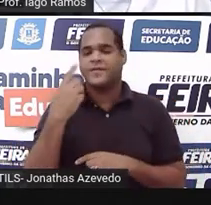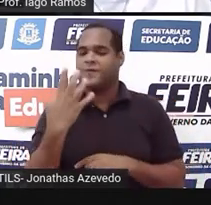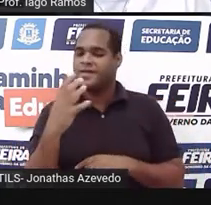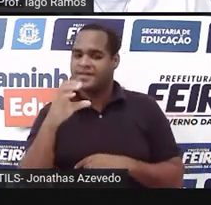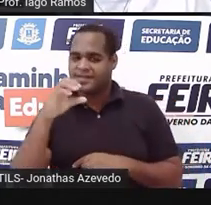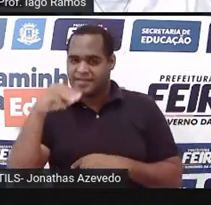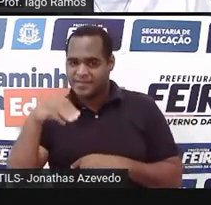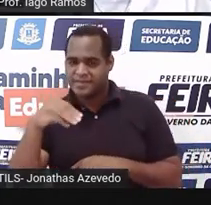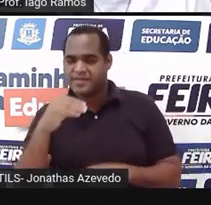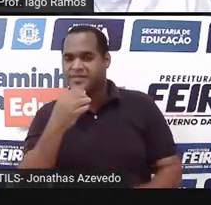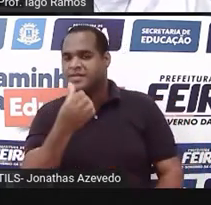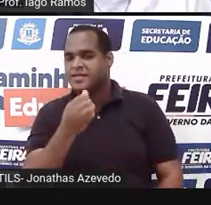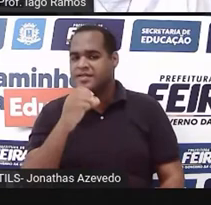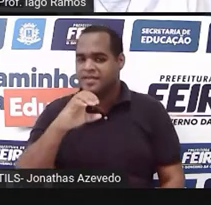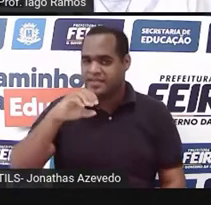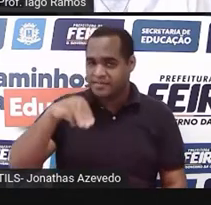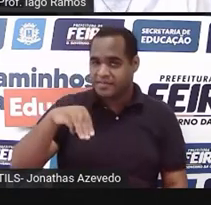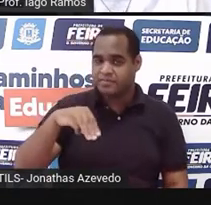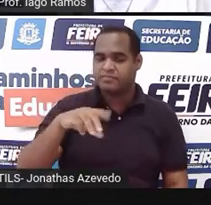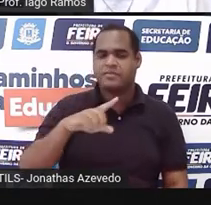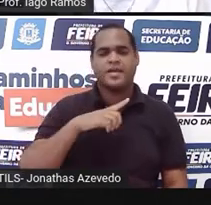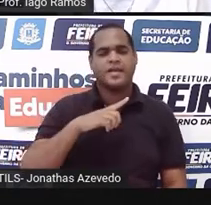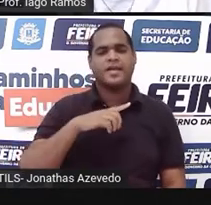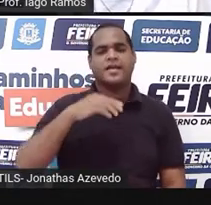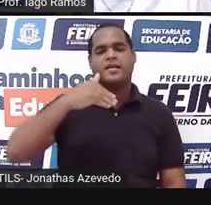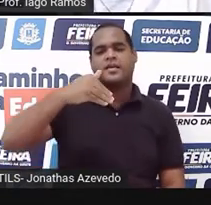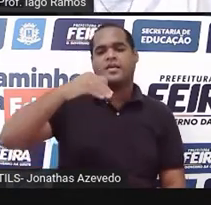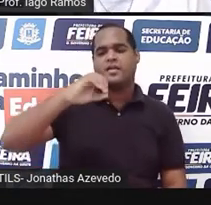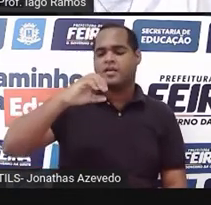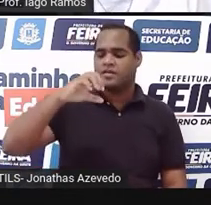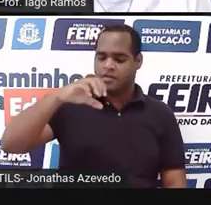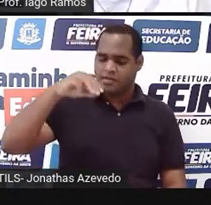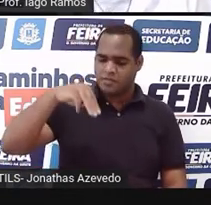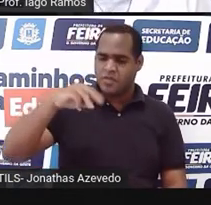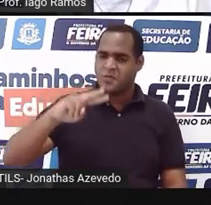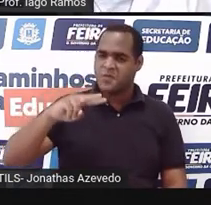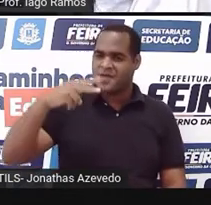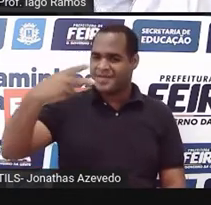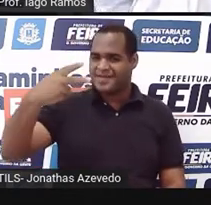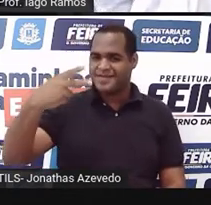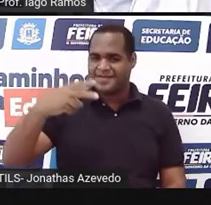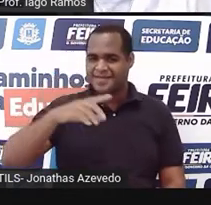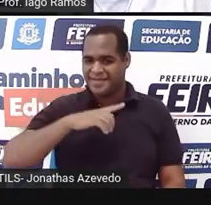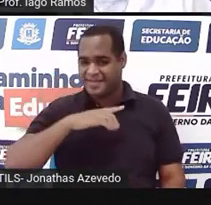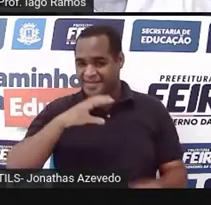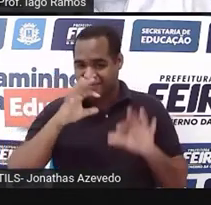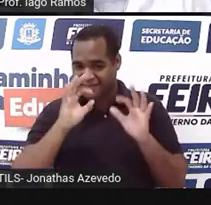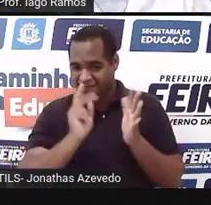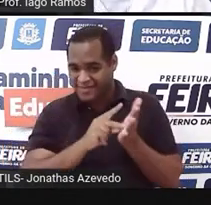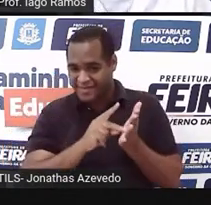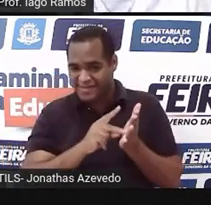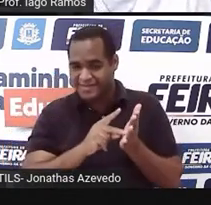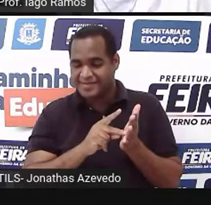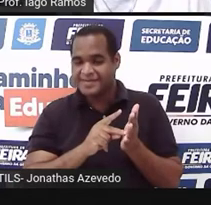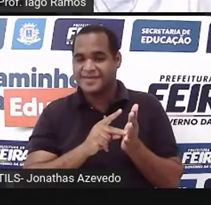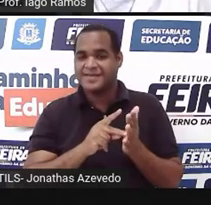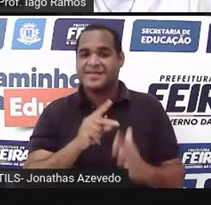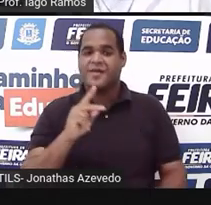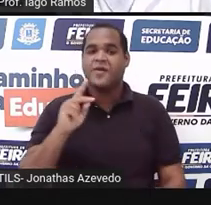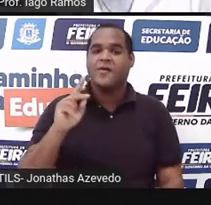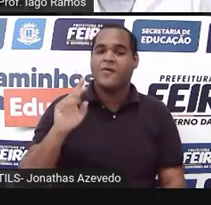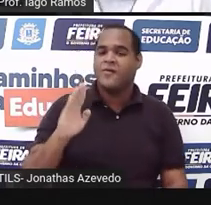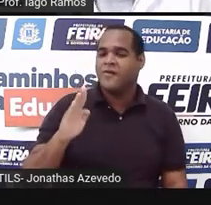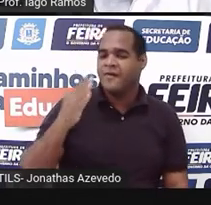cm e 6 cm e 10 cm quadrados isso é verdadeiro o botãozinho